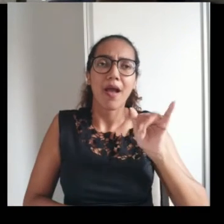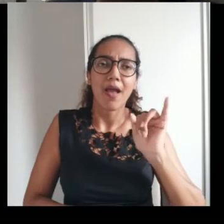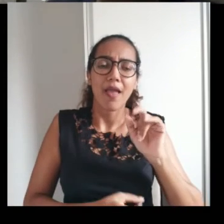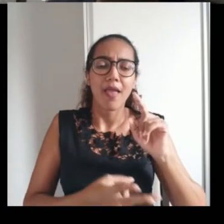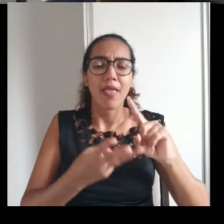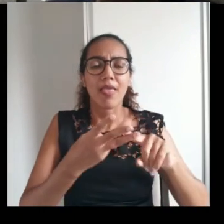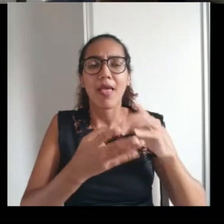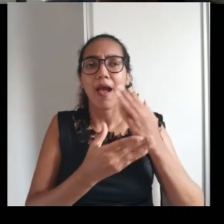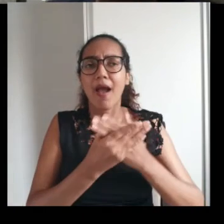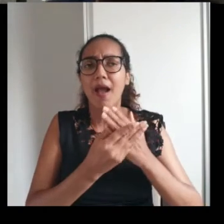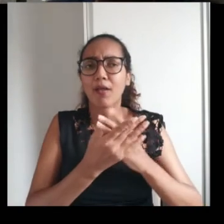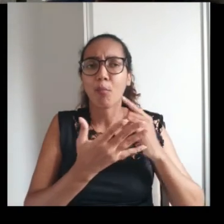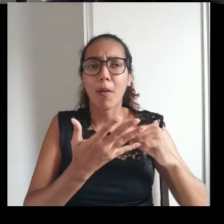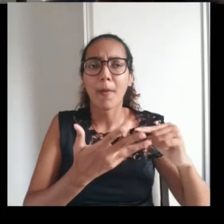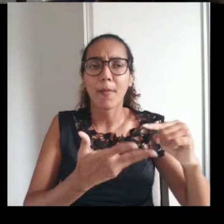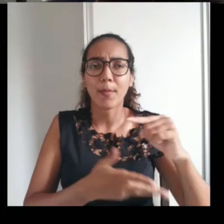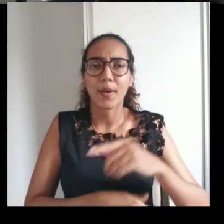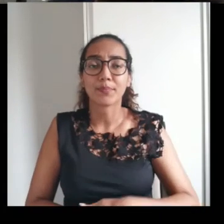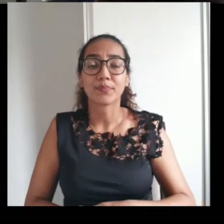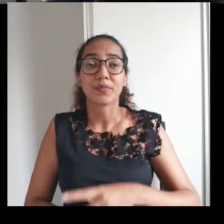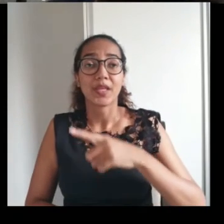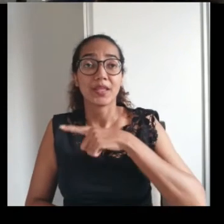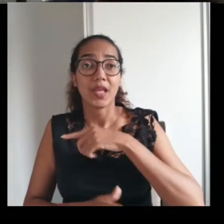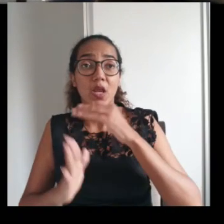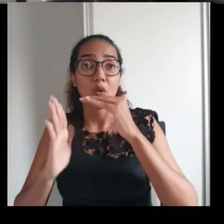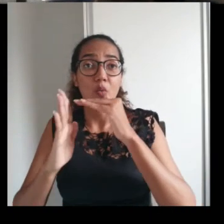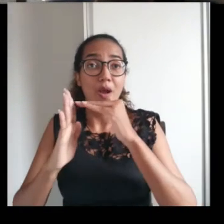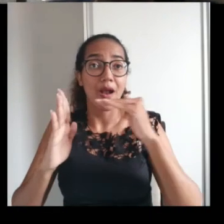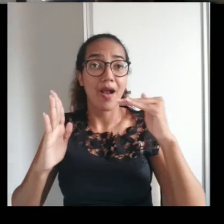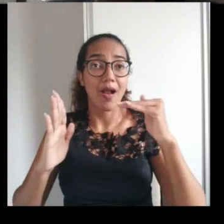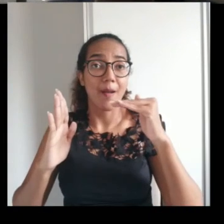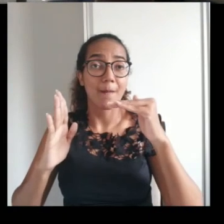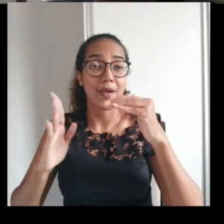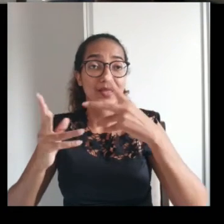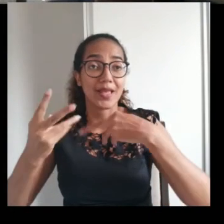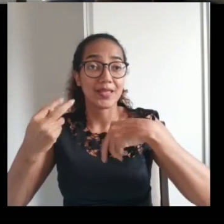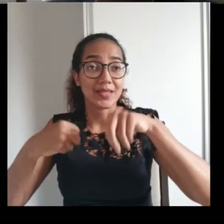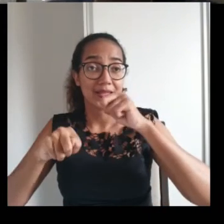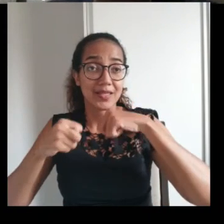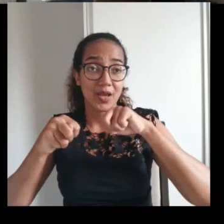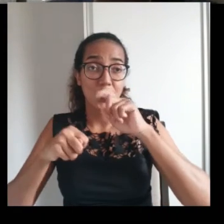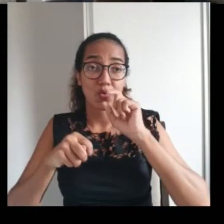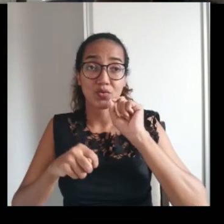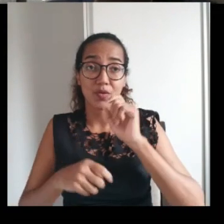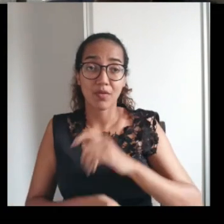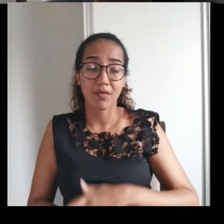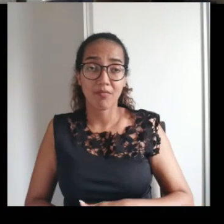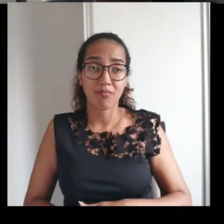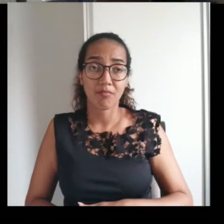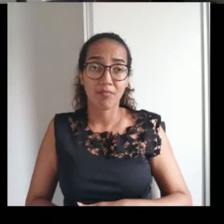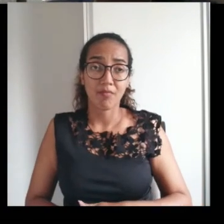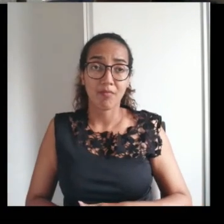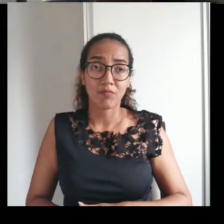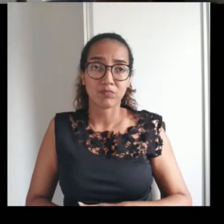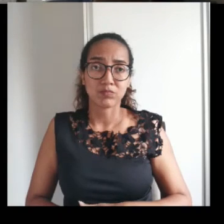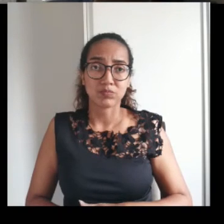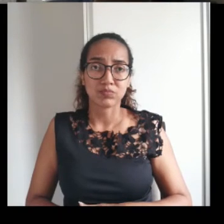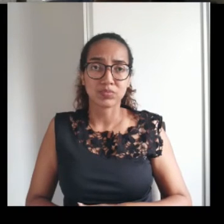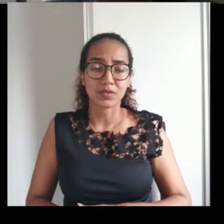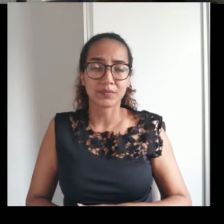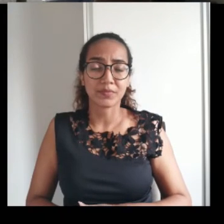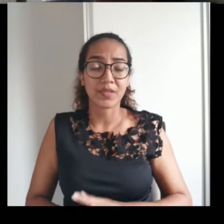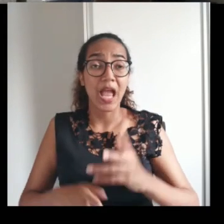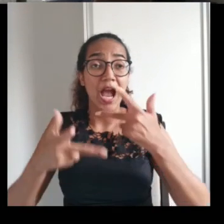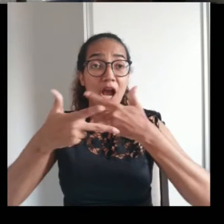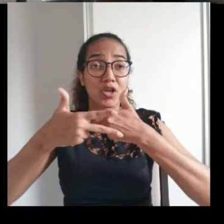de negócio que, de forma lógica, ela agrupa todas as coisas que dizem respeito ao meu